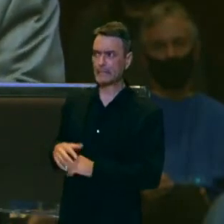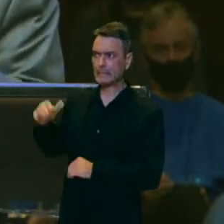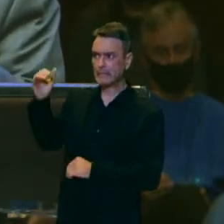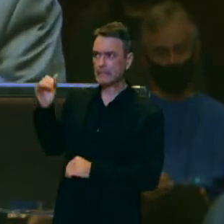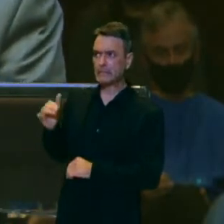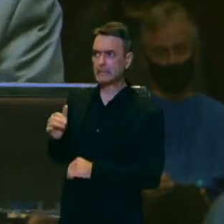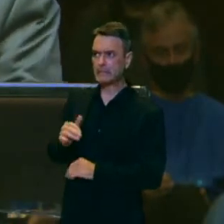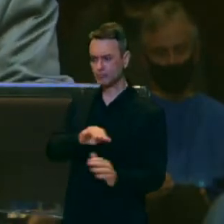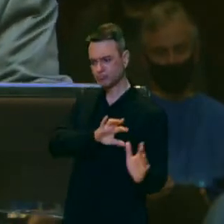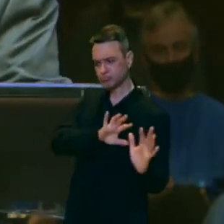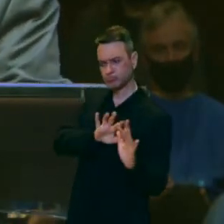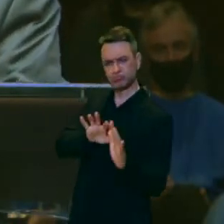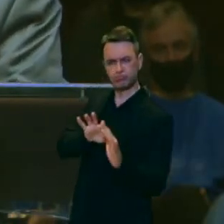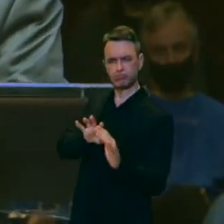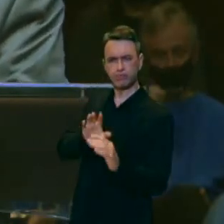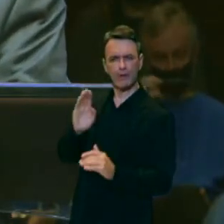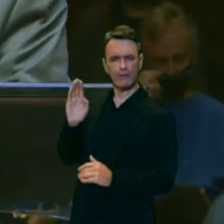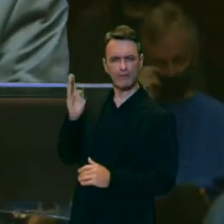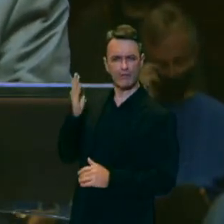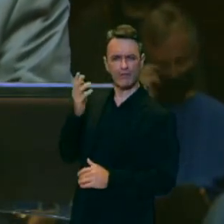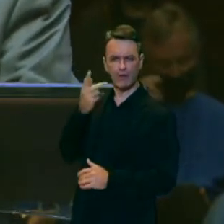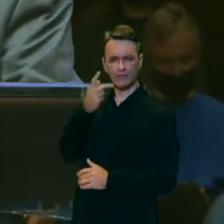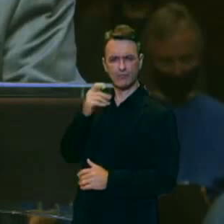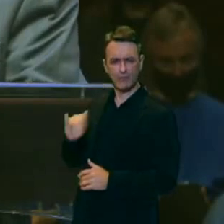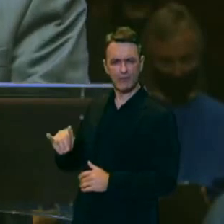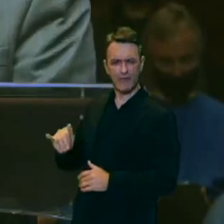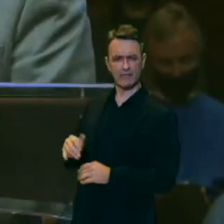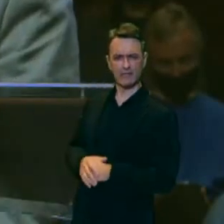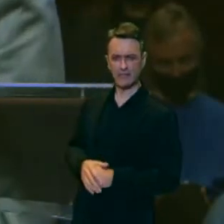vozes dos falsos profetas.